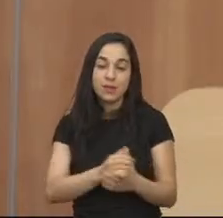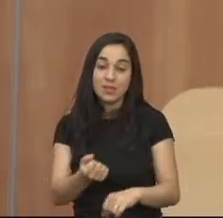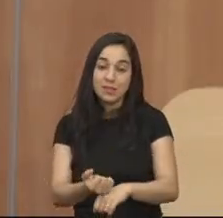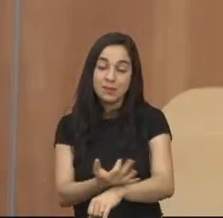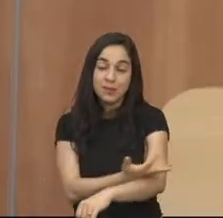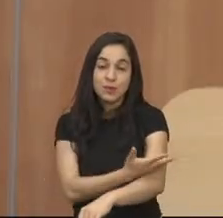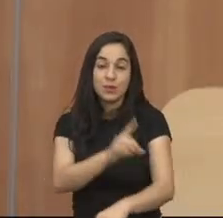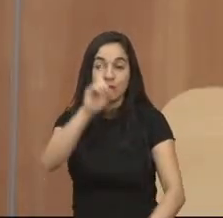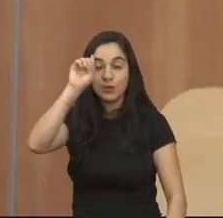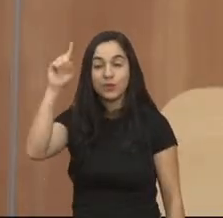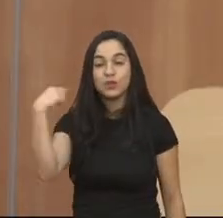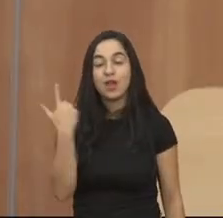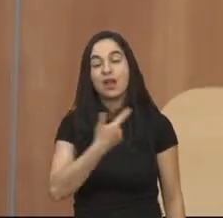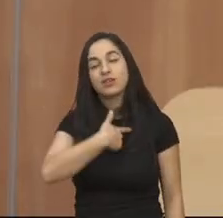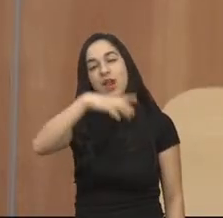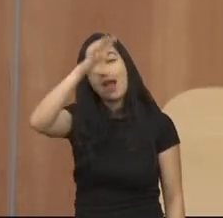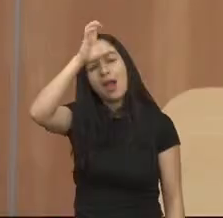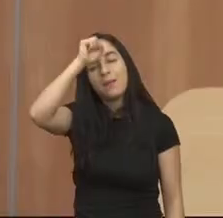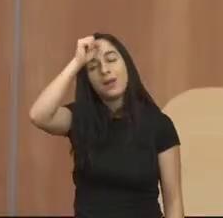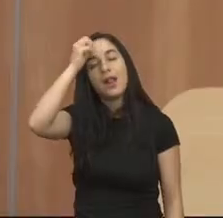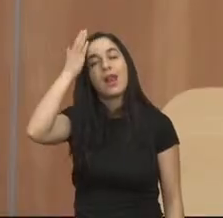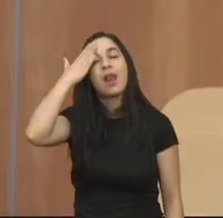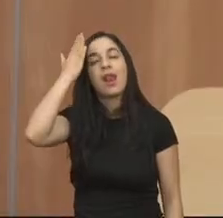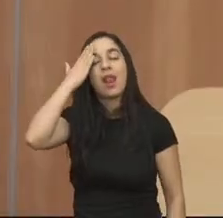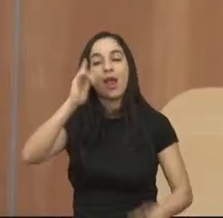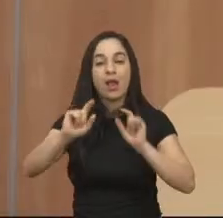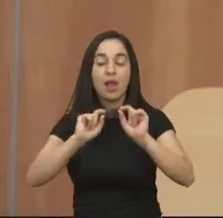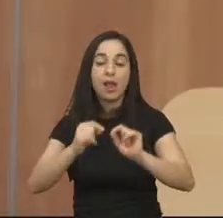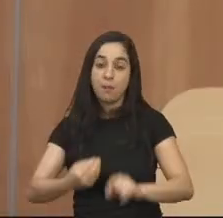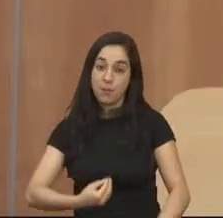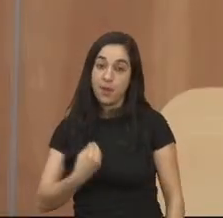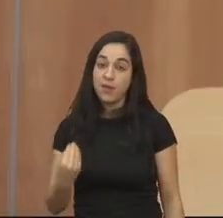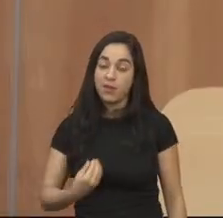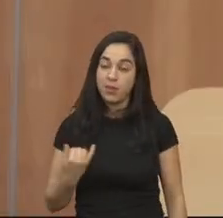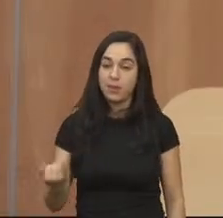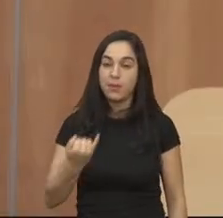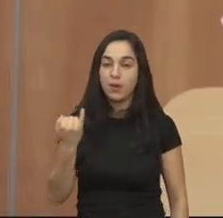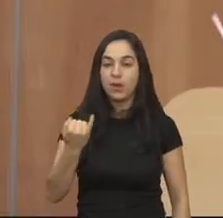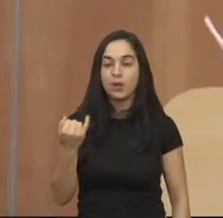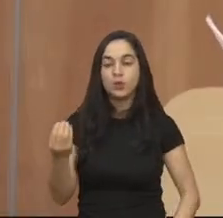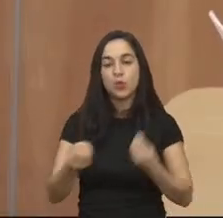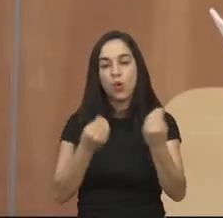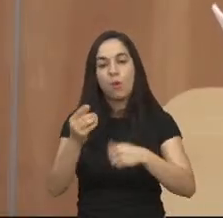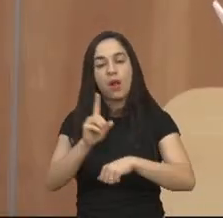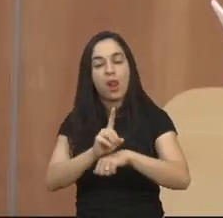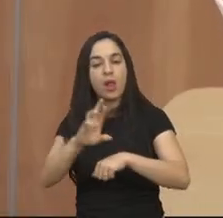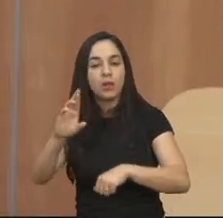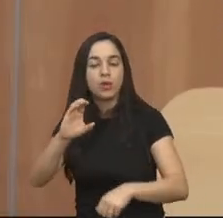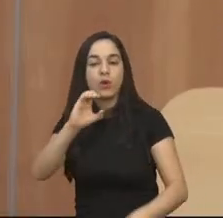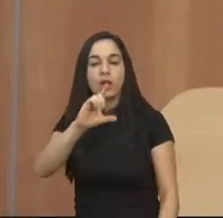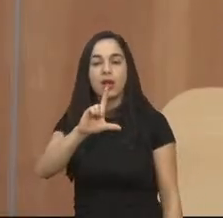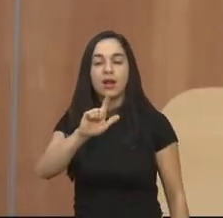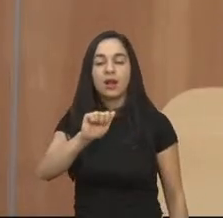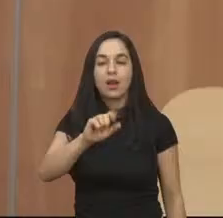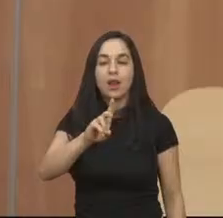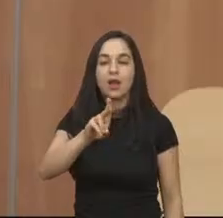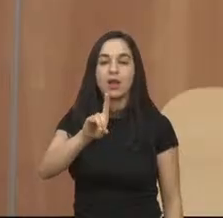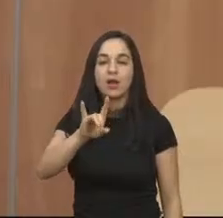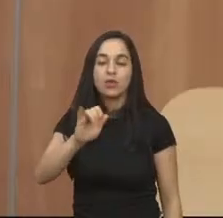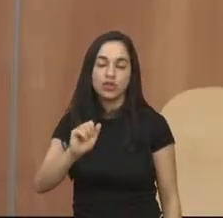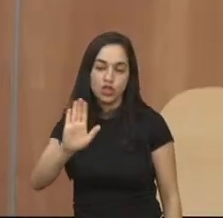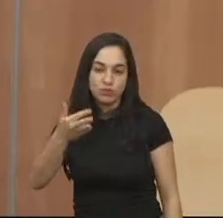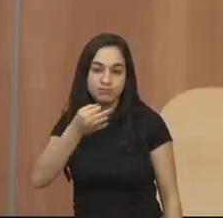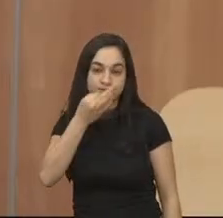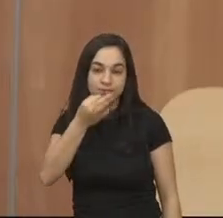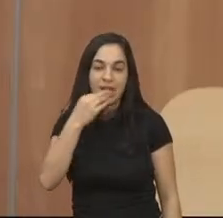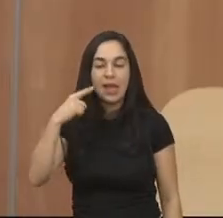gente aprendendo, tendo entendimento o que é uma vida, como foi colocado pela doutora aqui, né, Cláudia Cardoso. É até